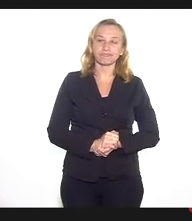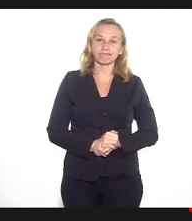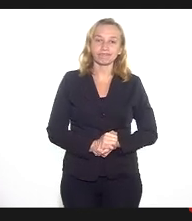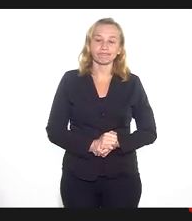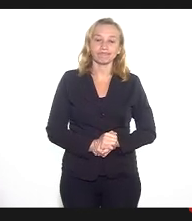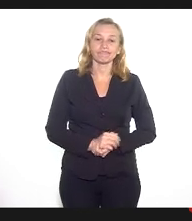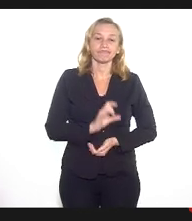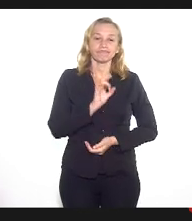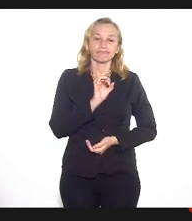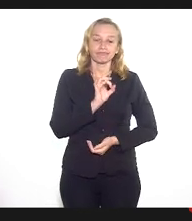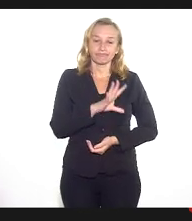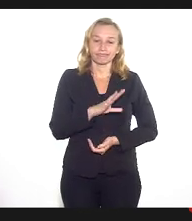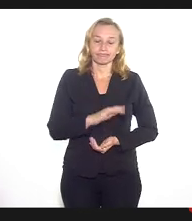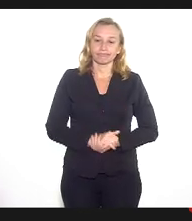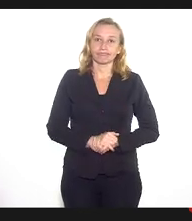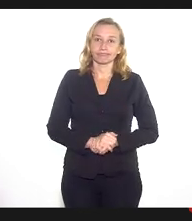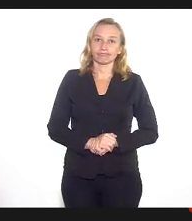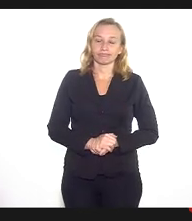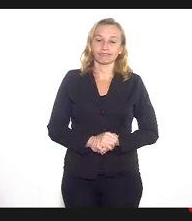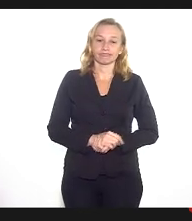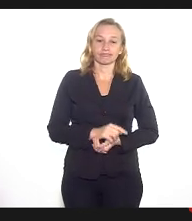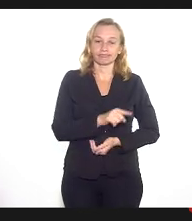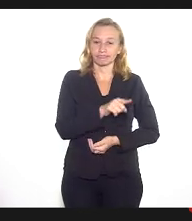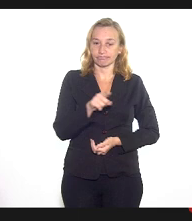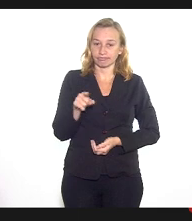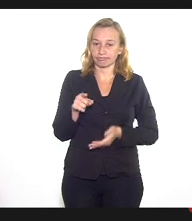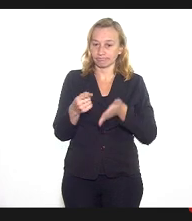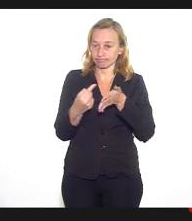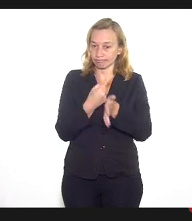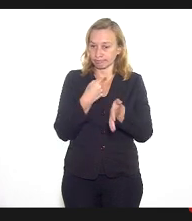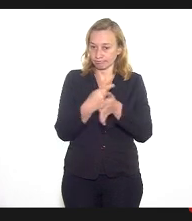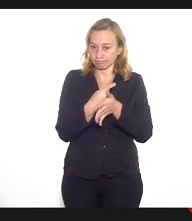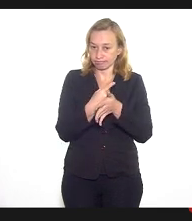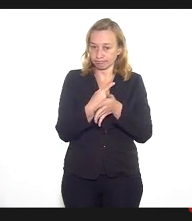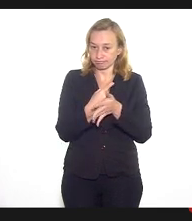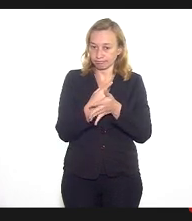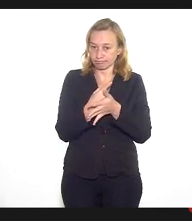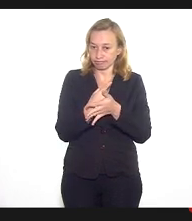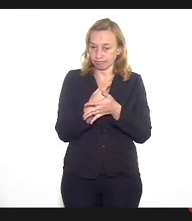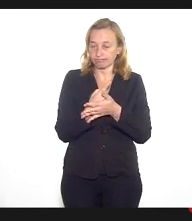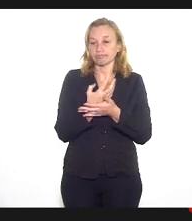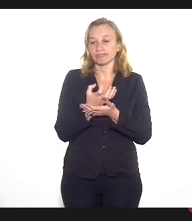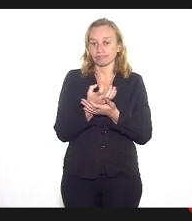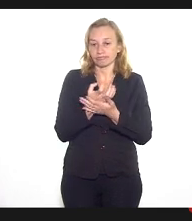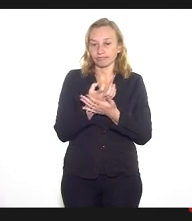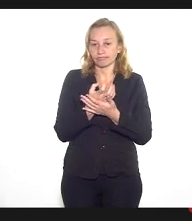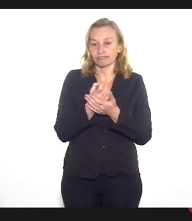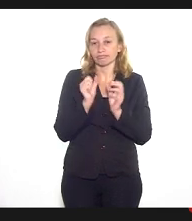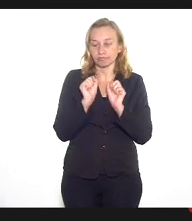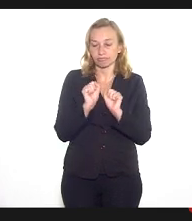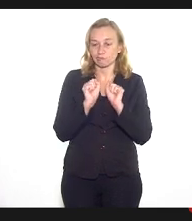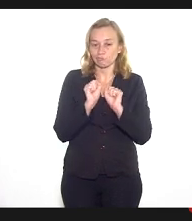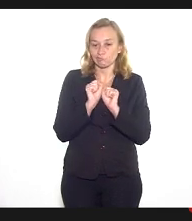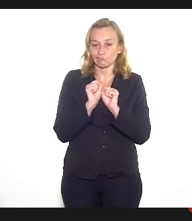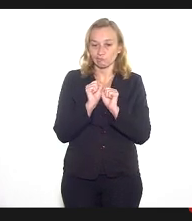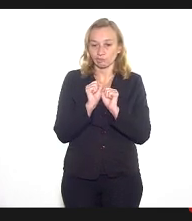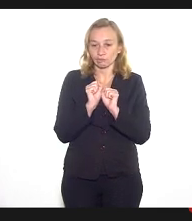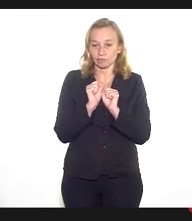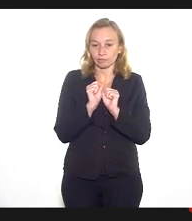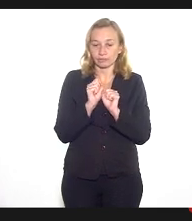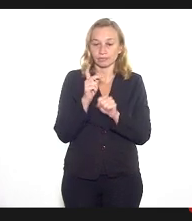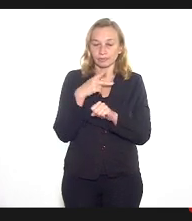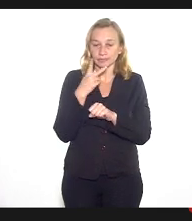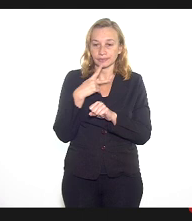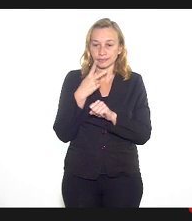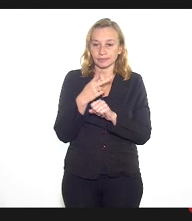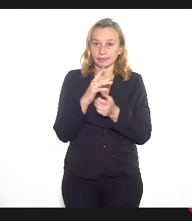Uma última coisa que os senhores perguntaram e que eu queria, se possível, me antecipar